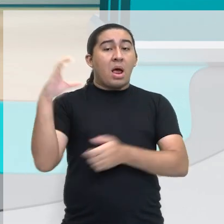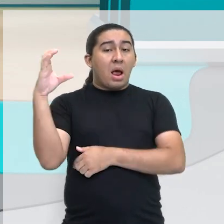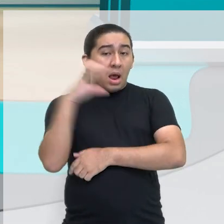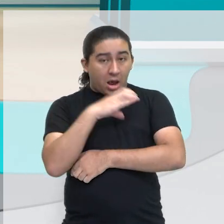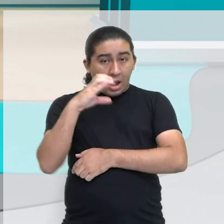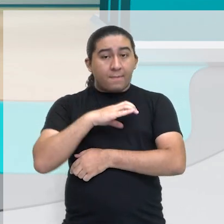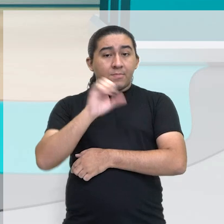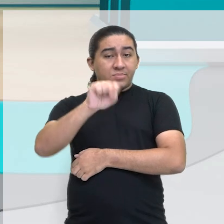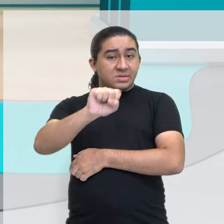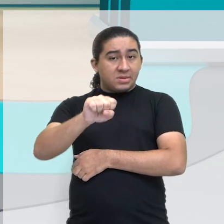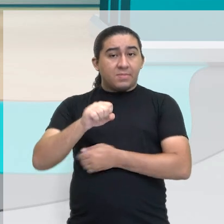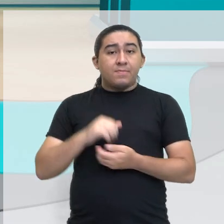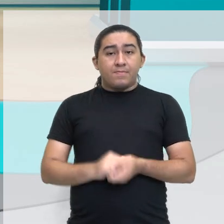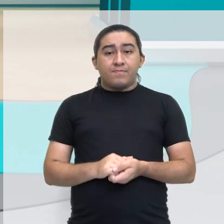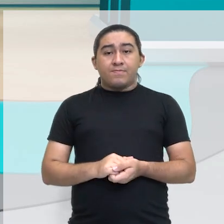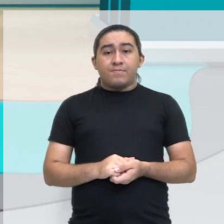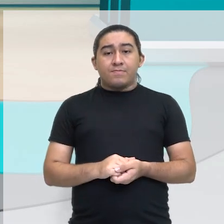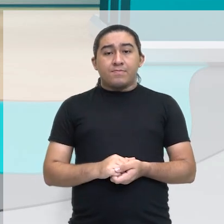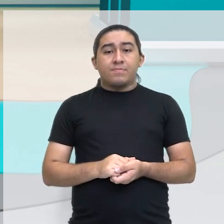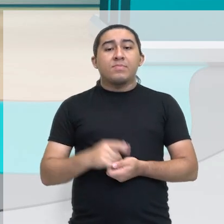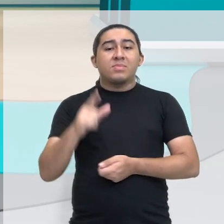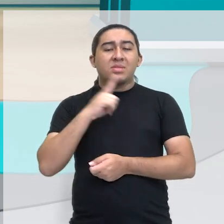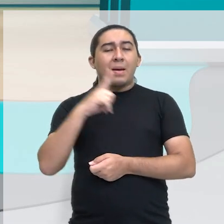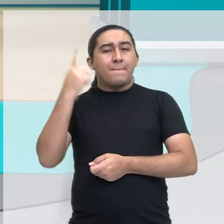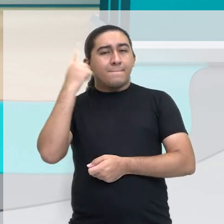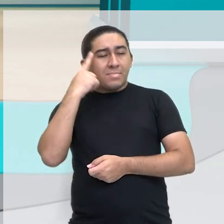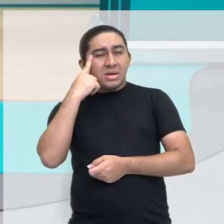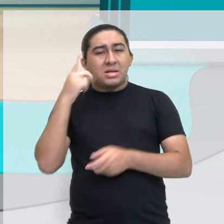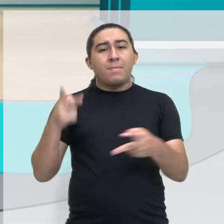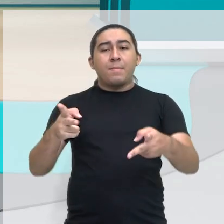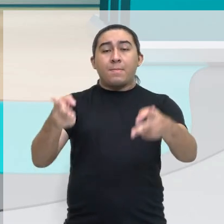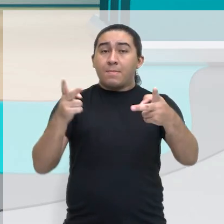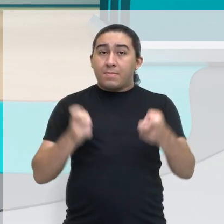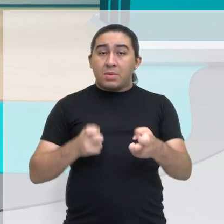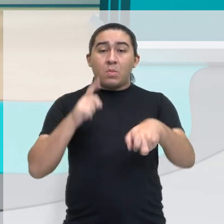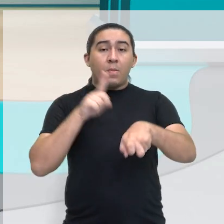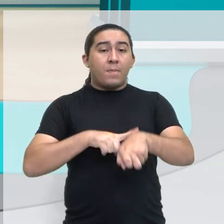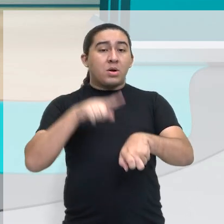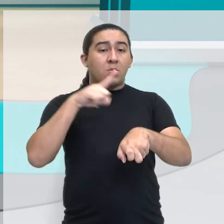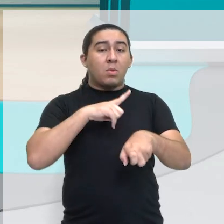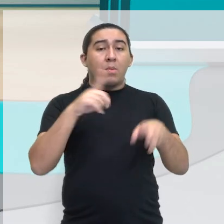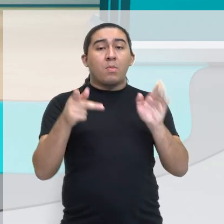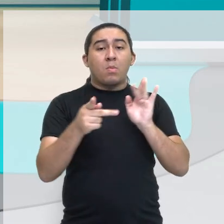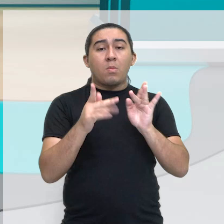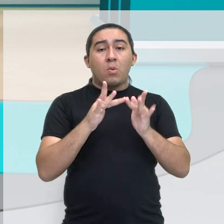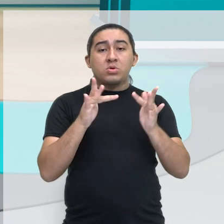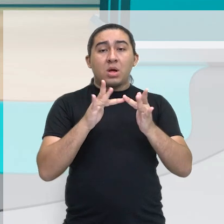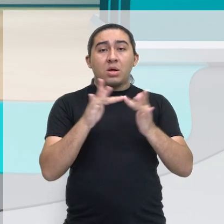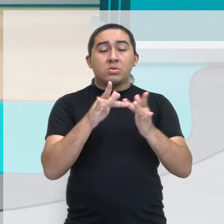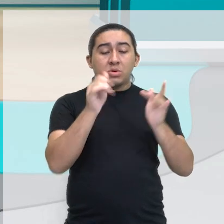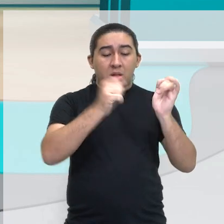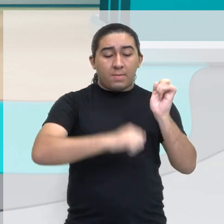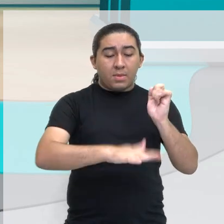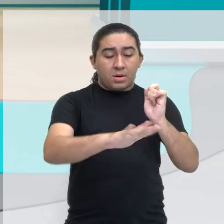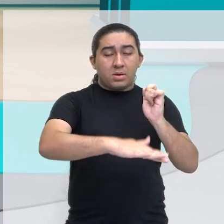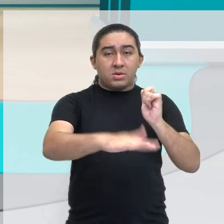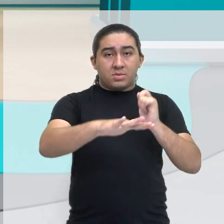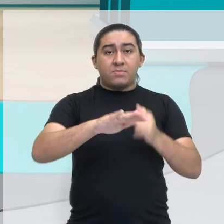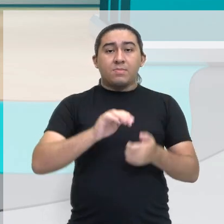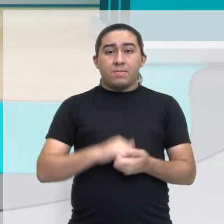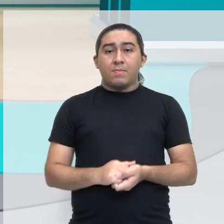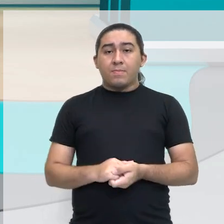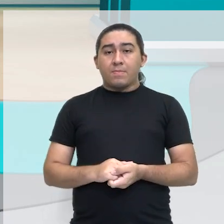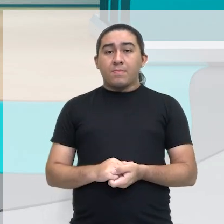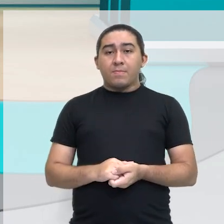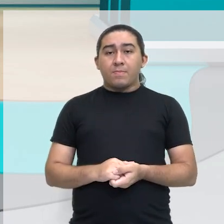pinceladas rápidas, para captar um momento que a luz ali incidia sobre a imagem, como vocês podem ver aqui nas